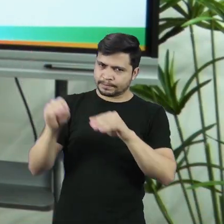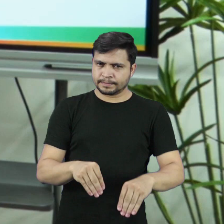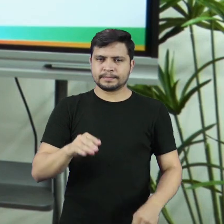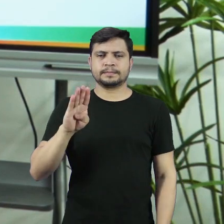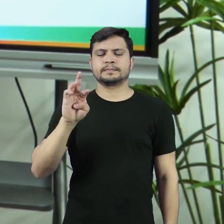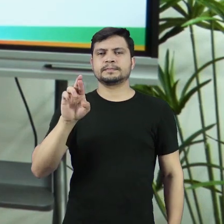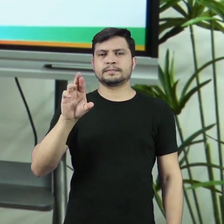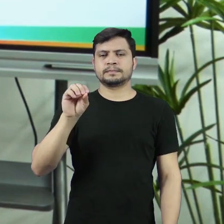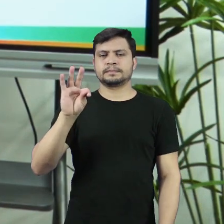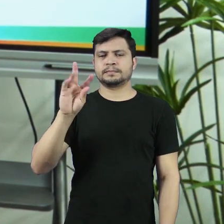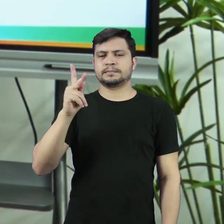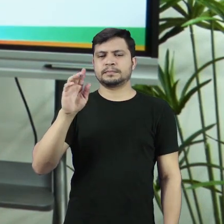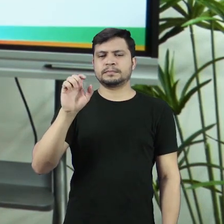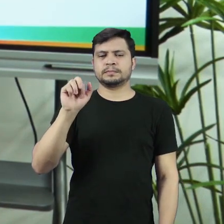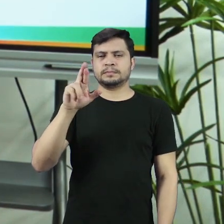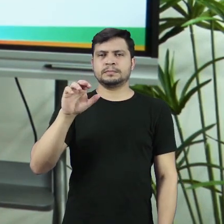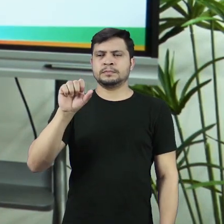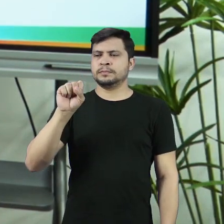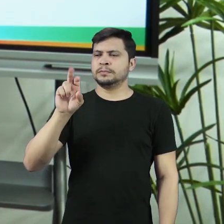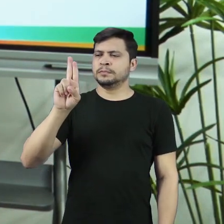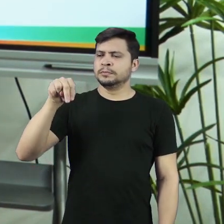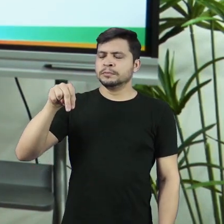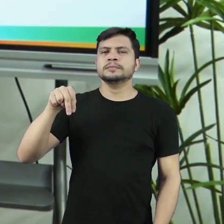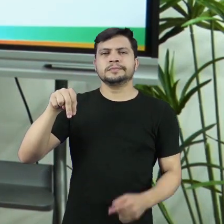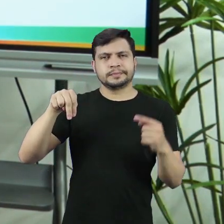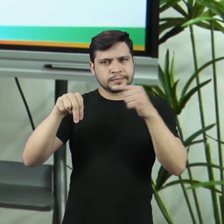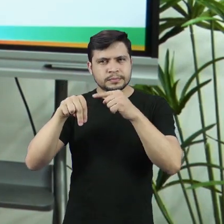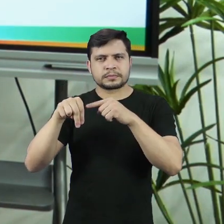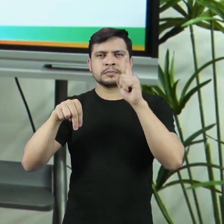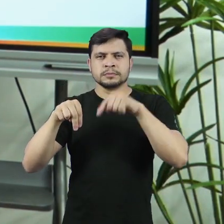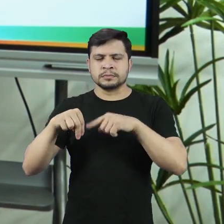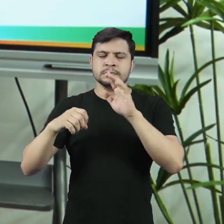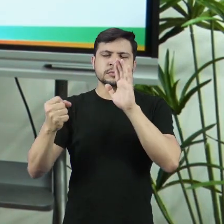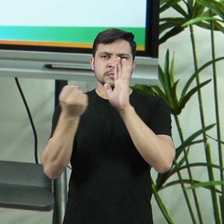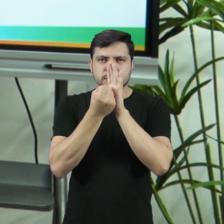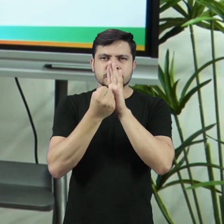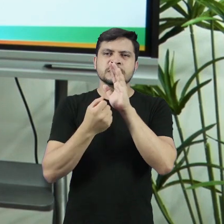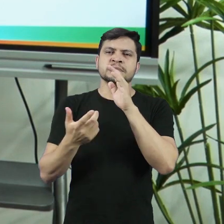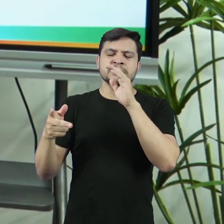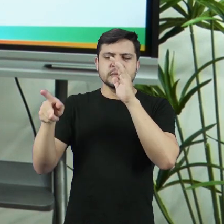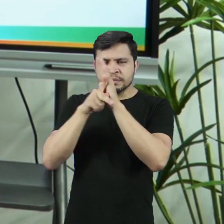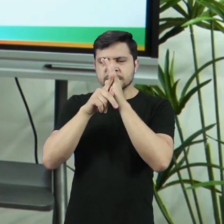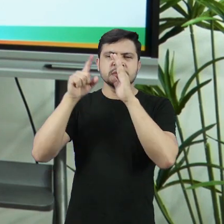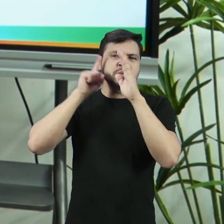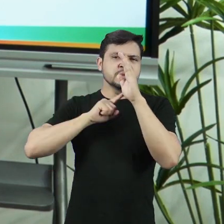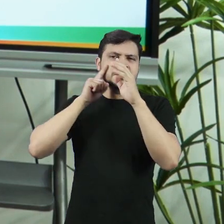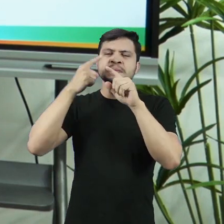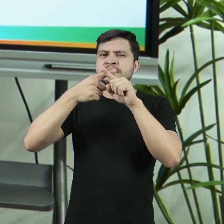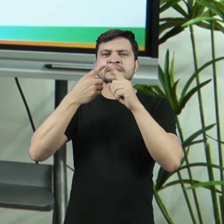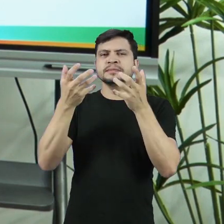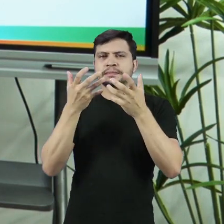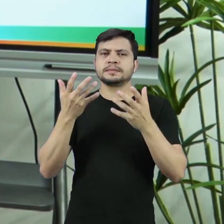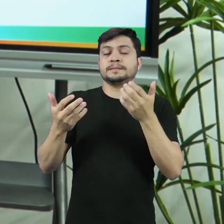A Operação Brother Sun foi a operação batizada pelos Estados Unidos de apoio ao exército brasileiro.